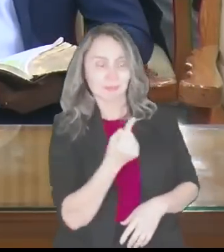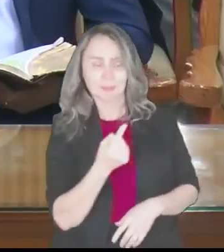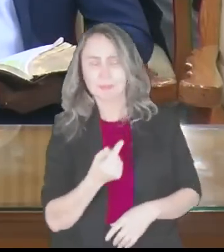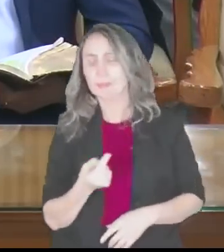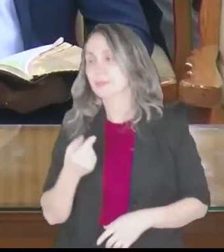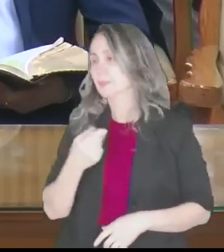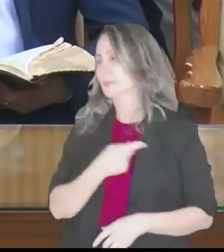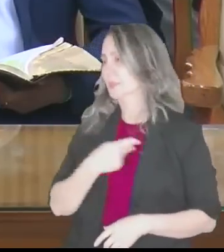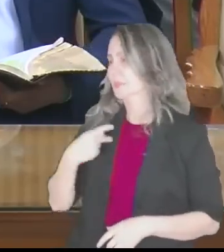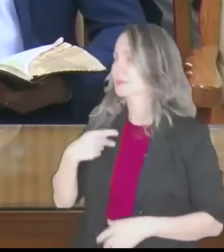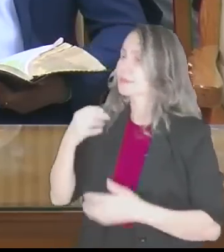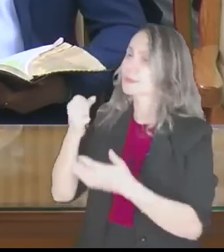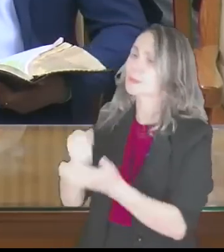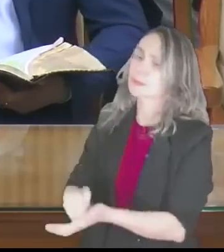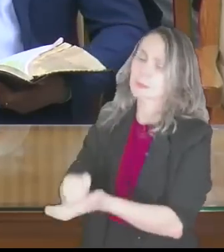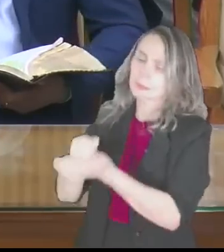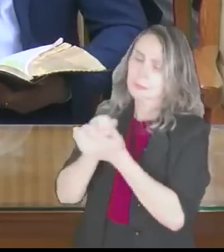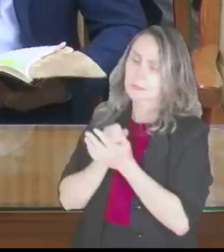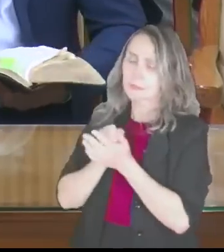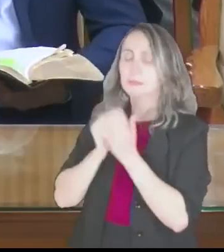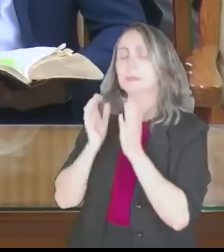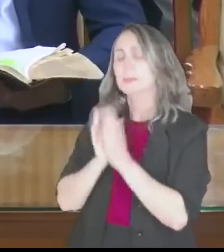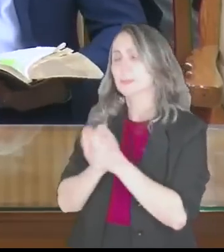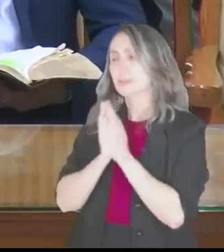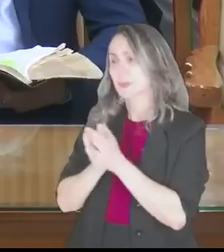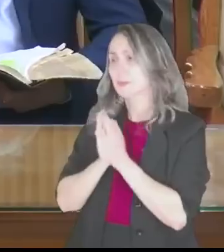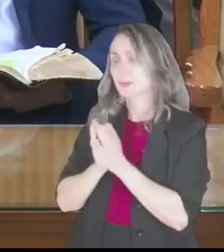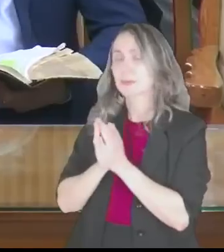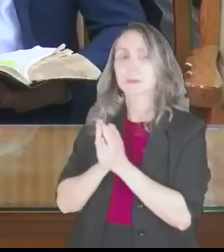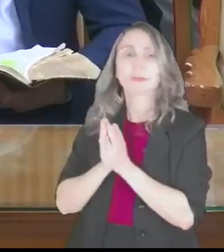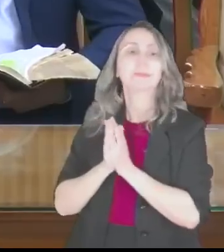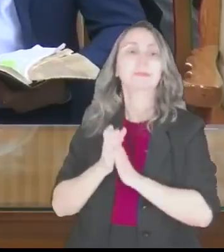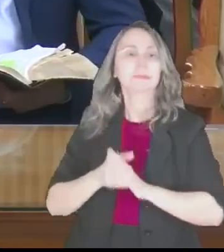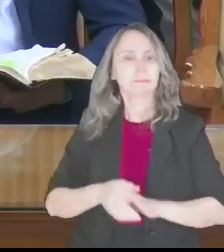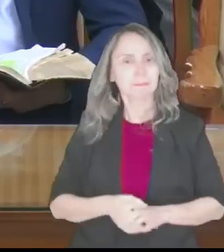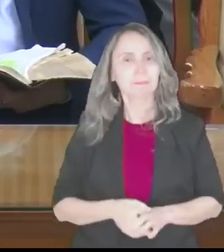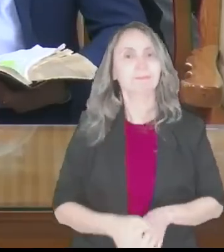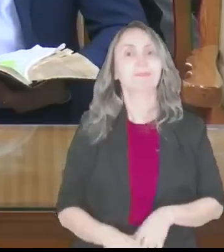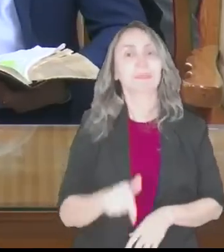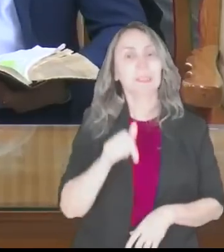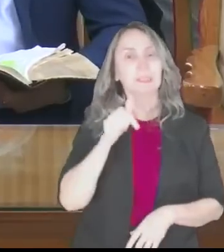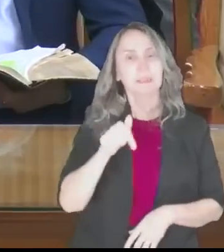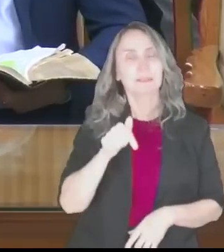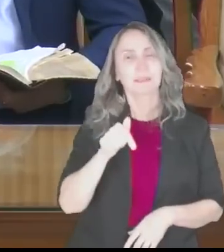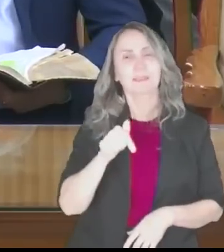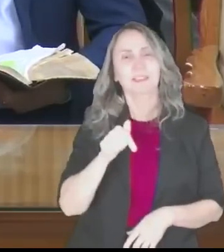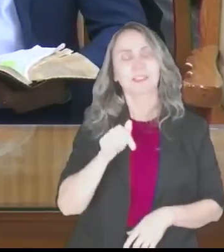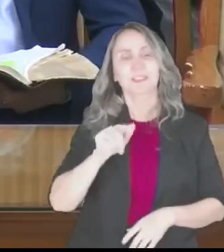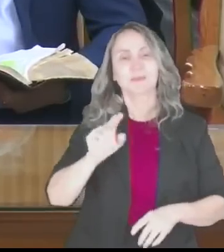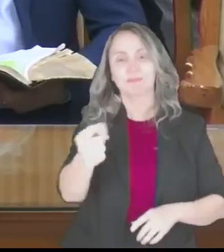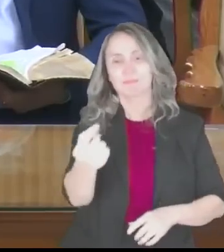acudir, porque nós precisamos do apoio da igreja. Os 7 chegaram.